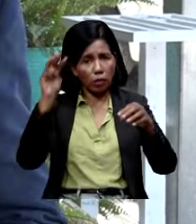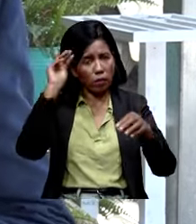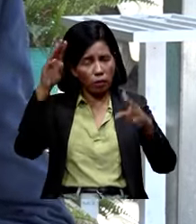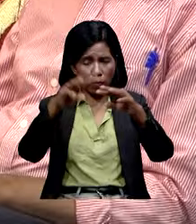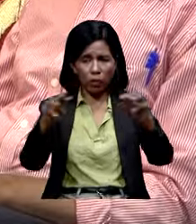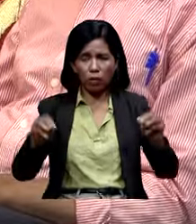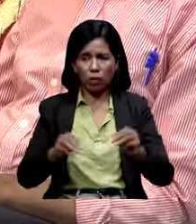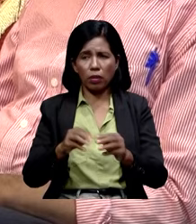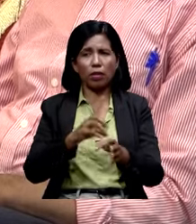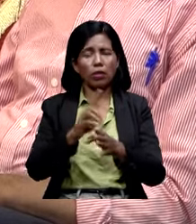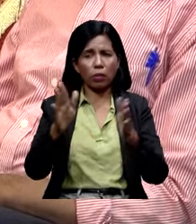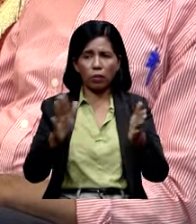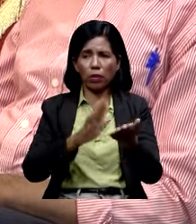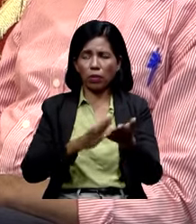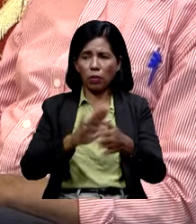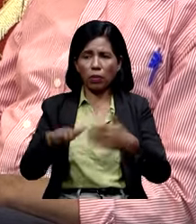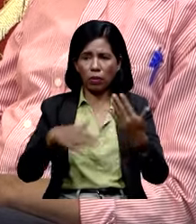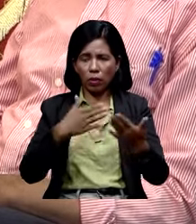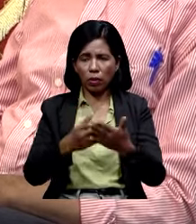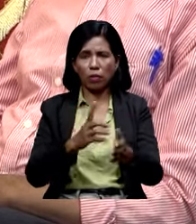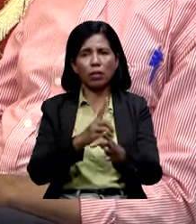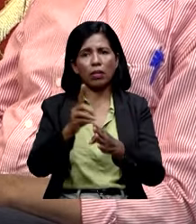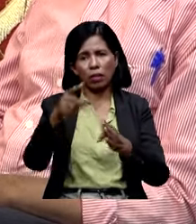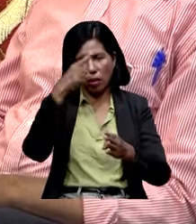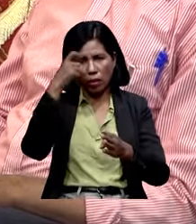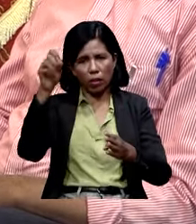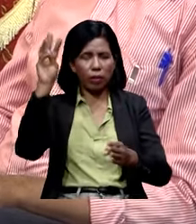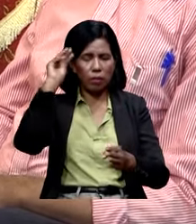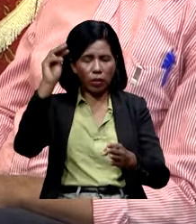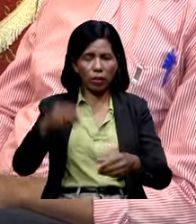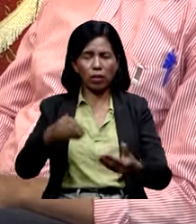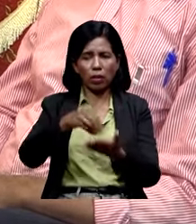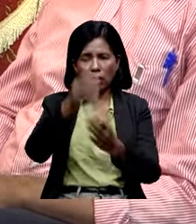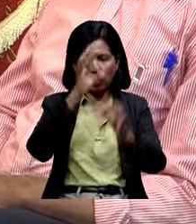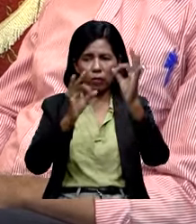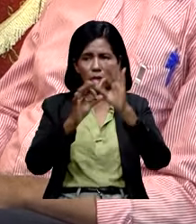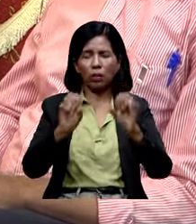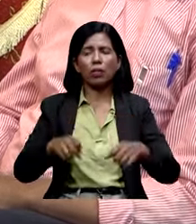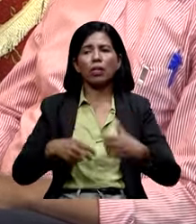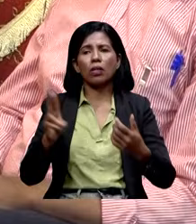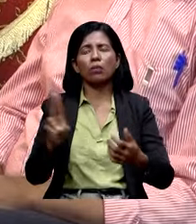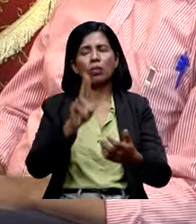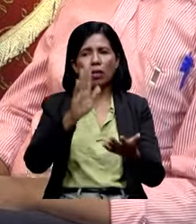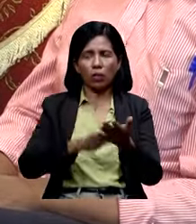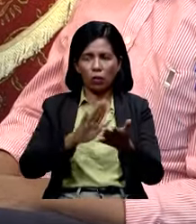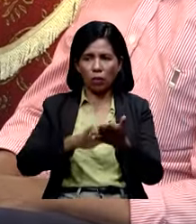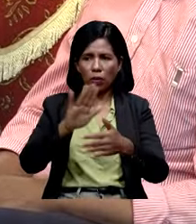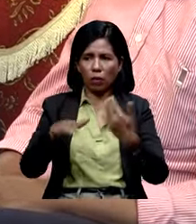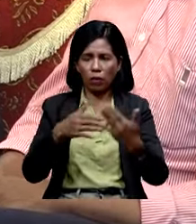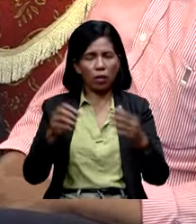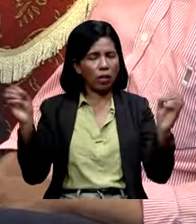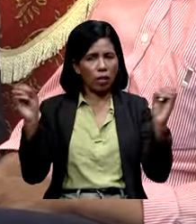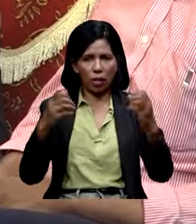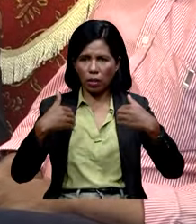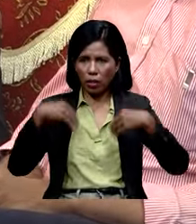no Diretor Escola Cira, mas dirigente também Ministério Fofier, o ensalo de gestão da Escola Cira Nebe, Maclaia,